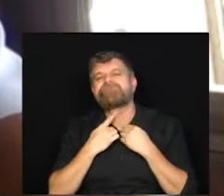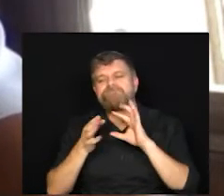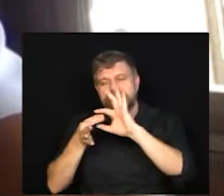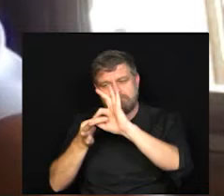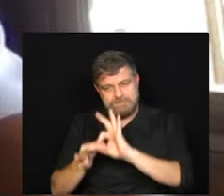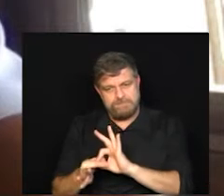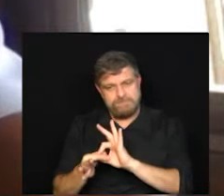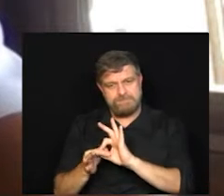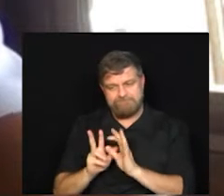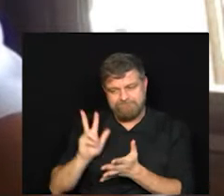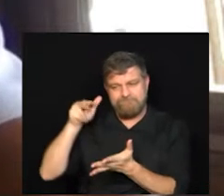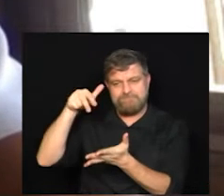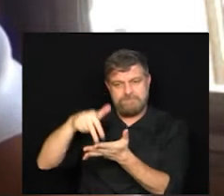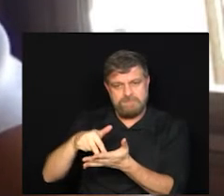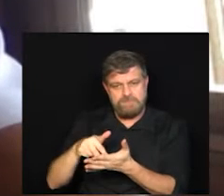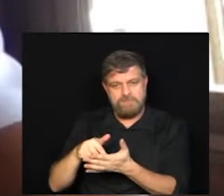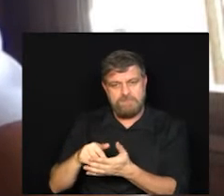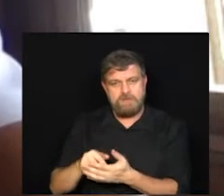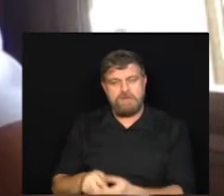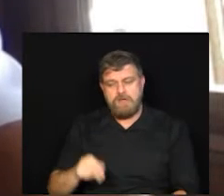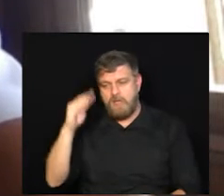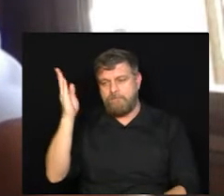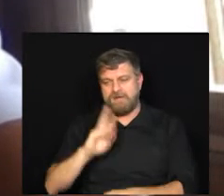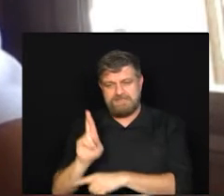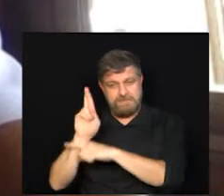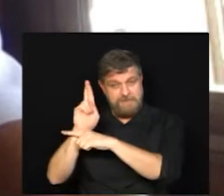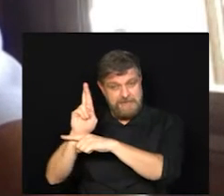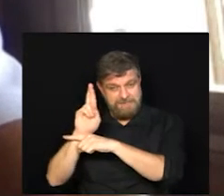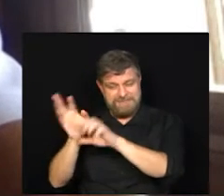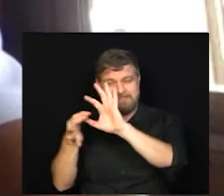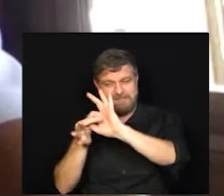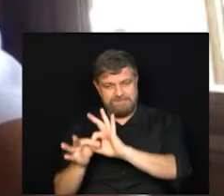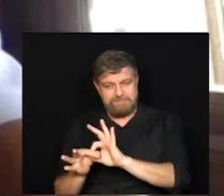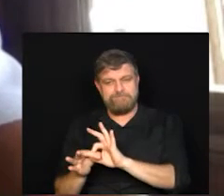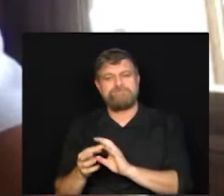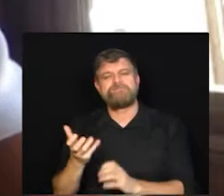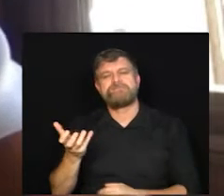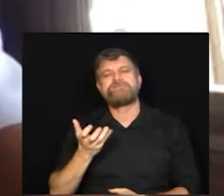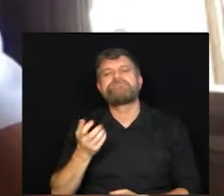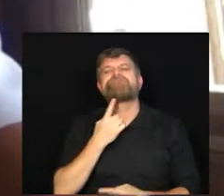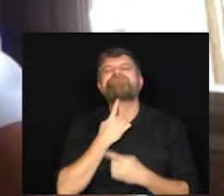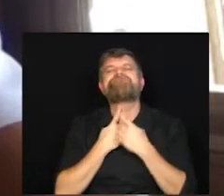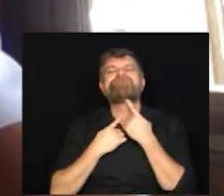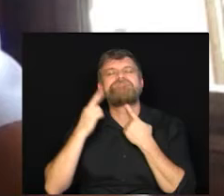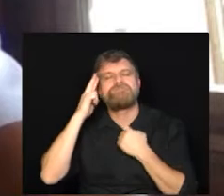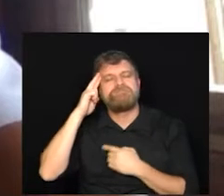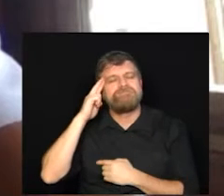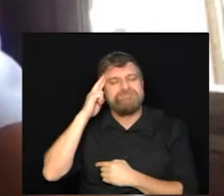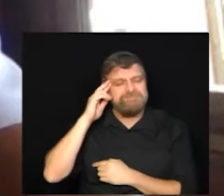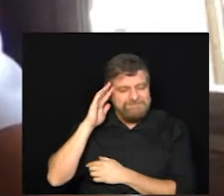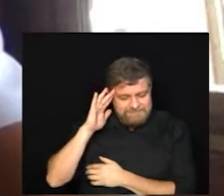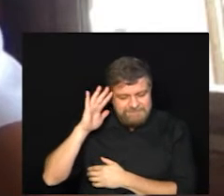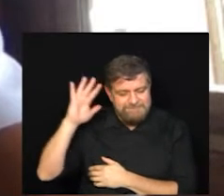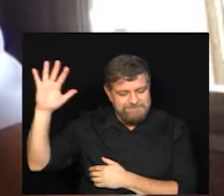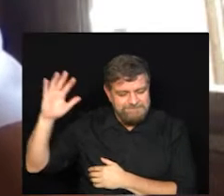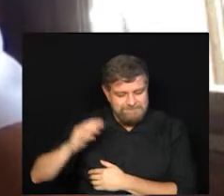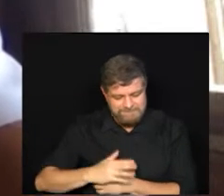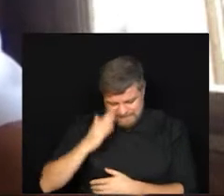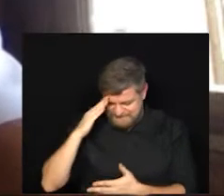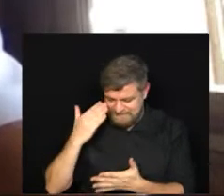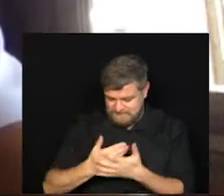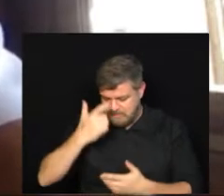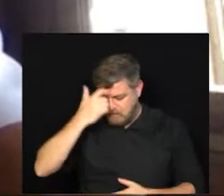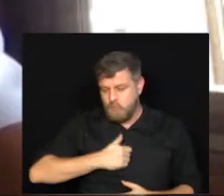e poder representar o país em umas Olimpíadas. Eu tenho esse sonho, eu tenho essa coisa comigo assim que